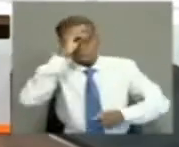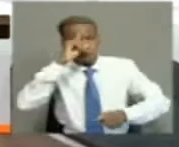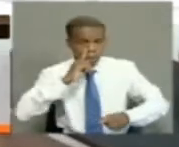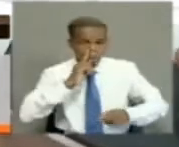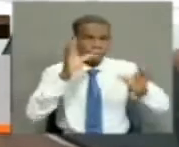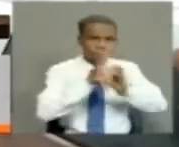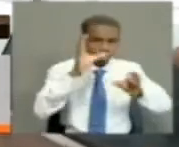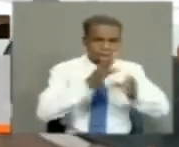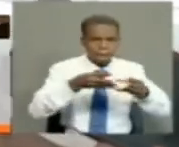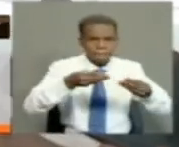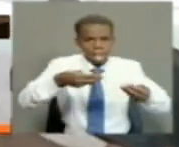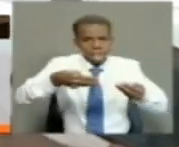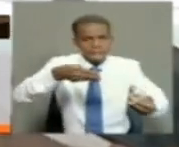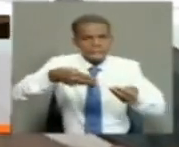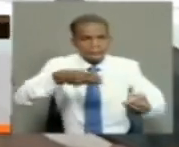não é, de